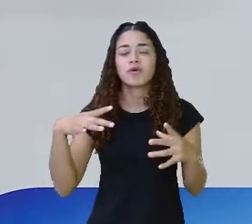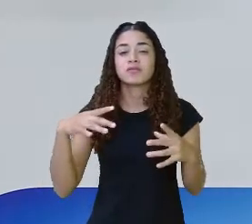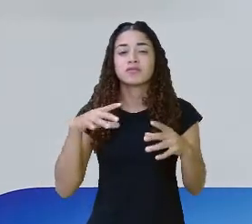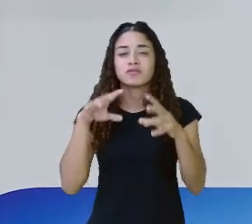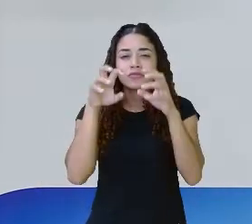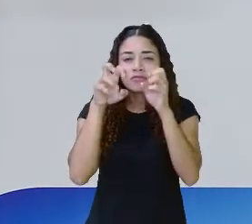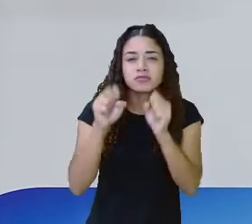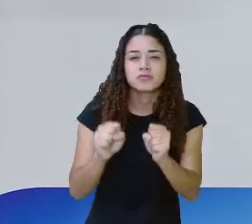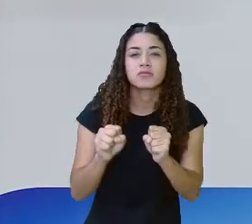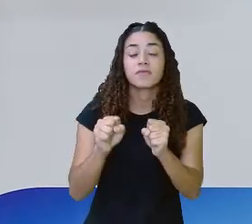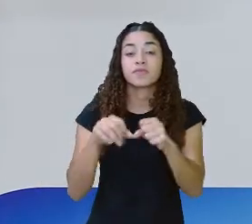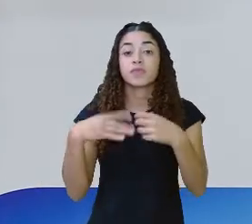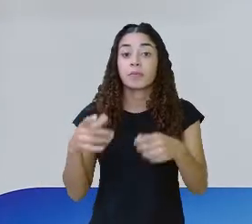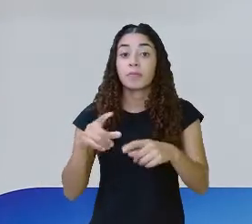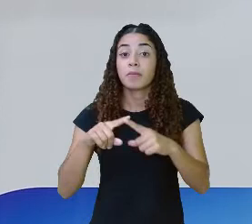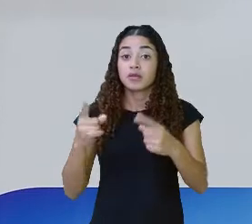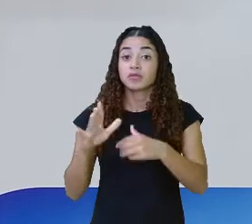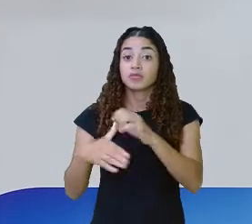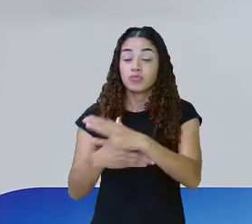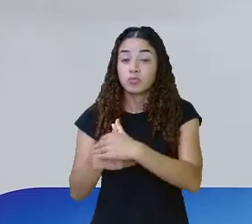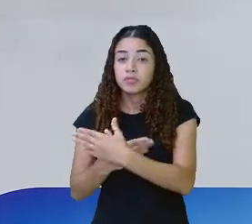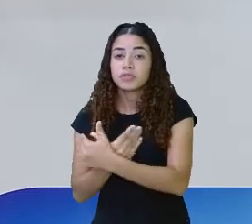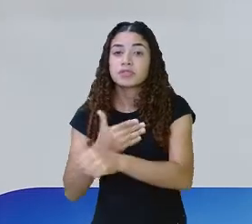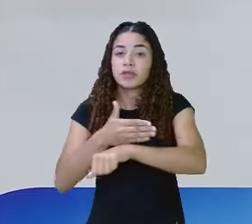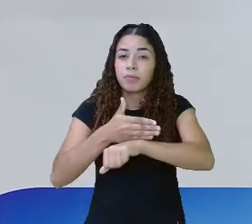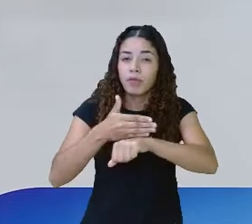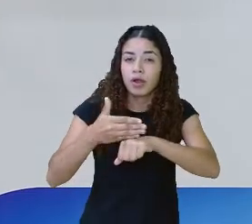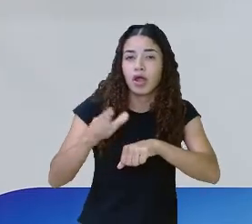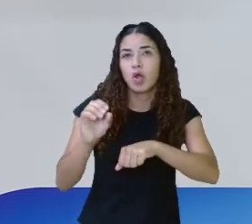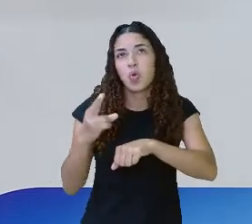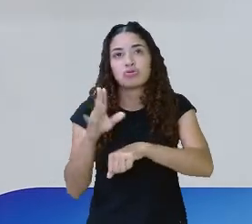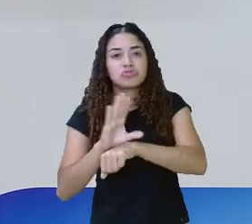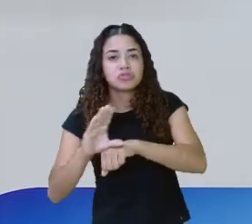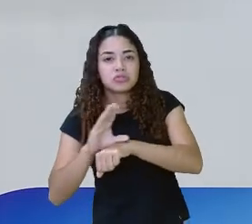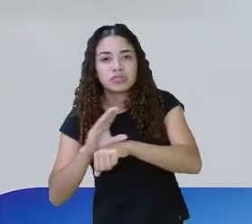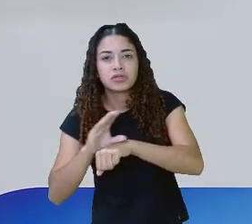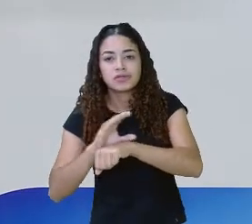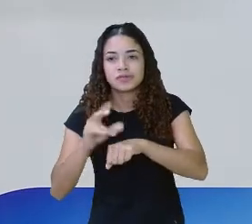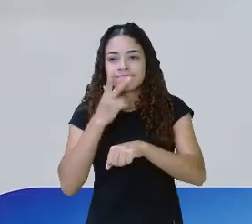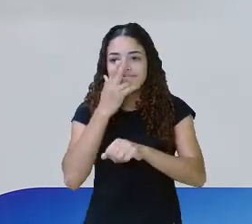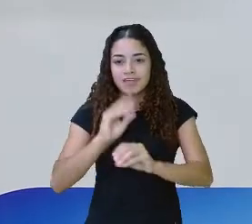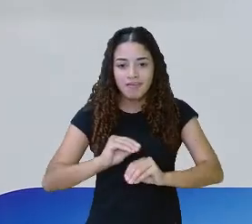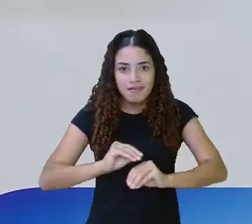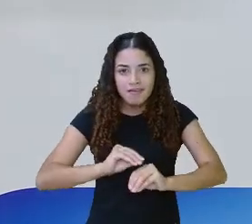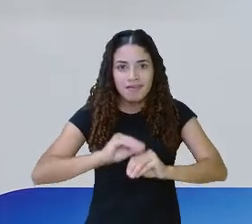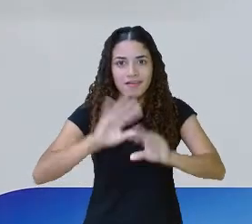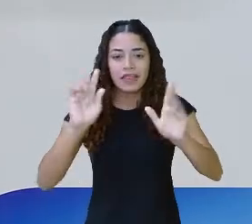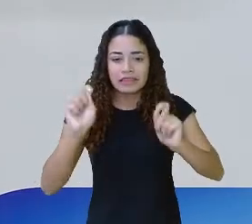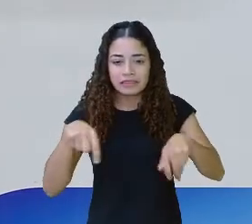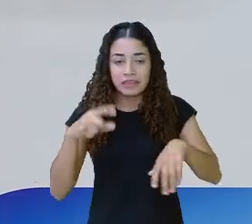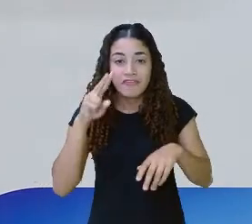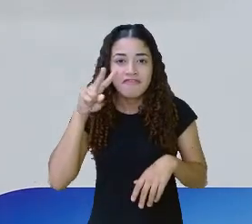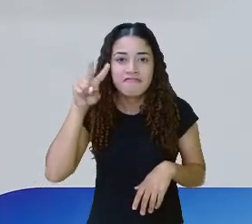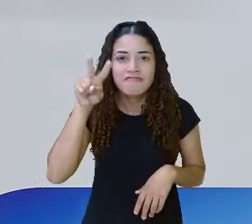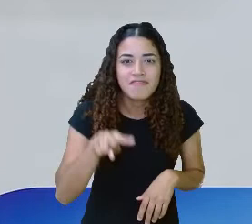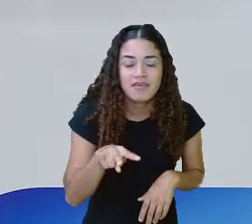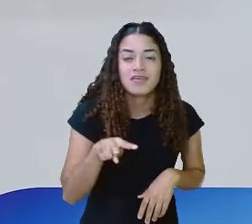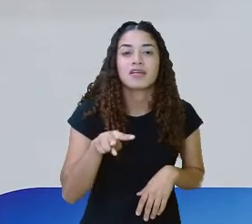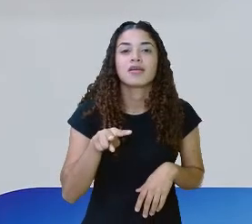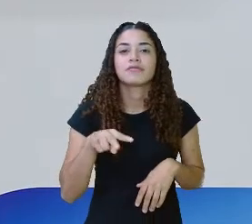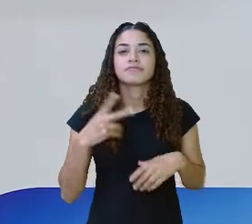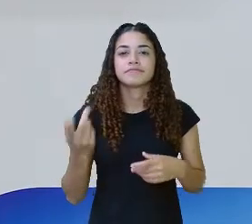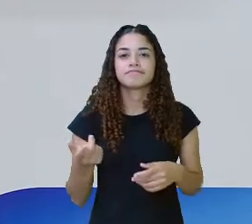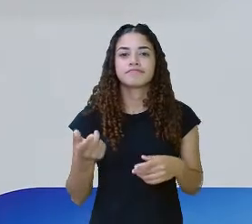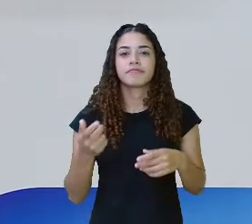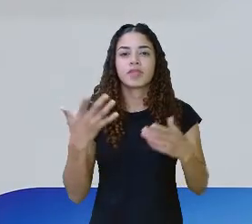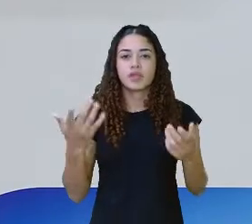as branquinhas, cinzinhas, começaram a aparecer mais. Então, a população foi alterada, né? Começou-se